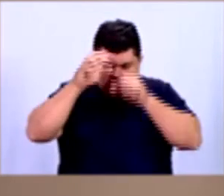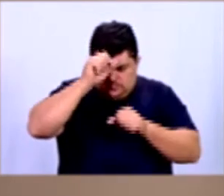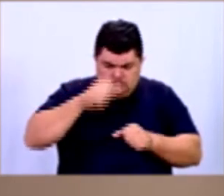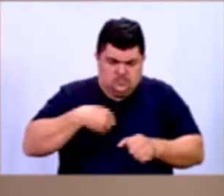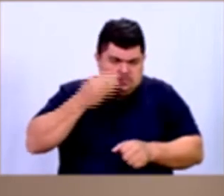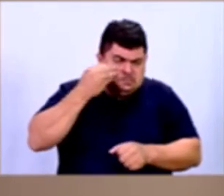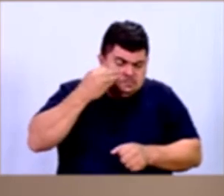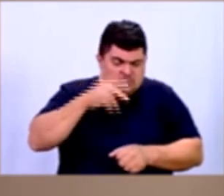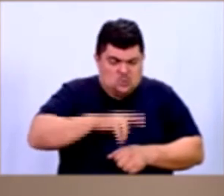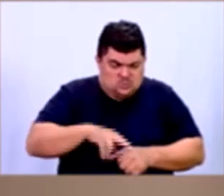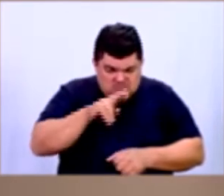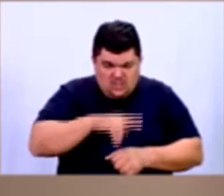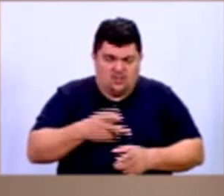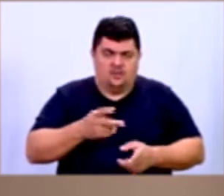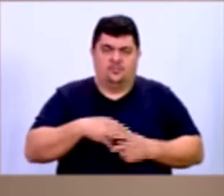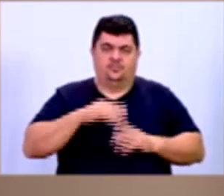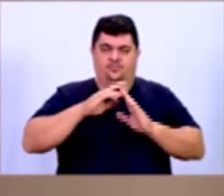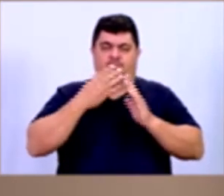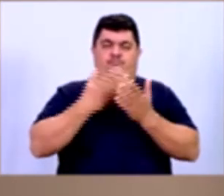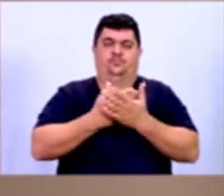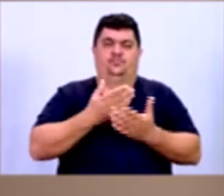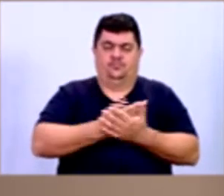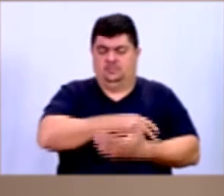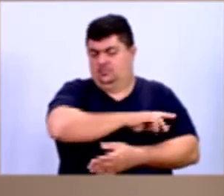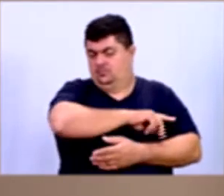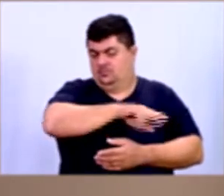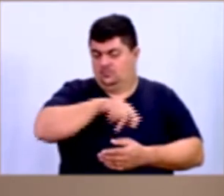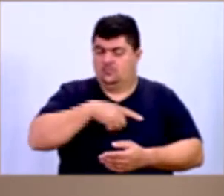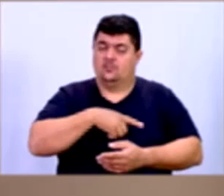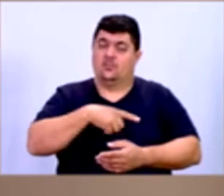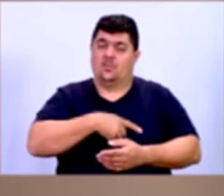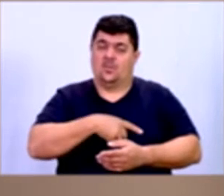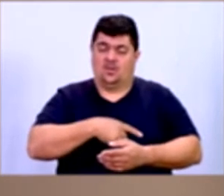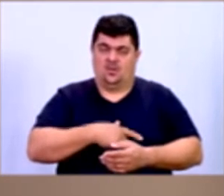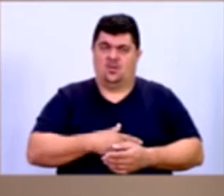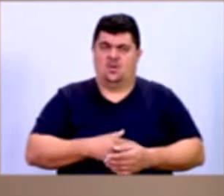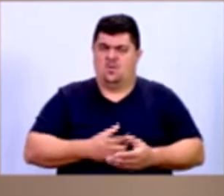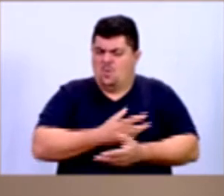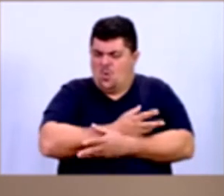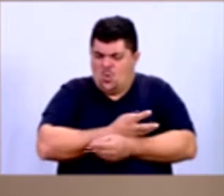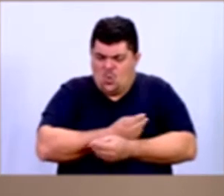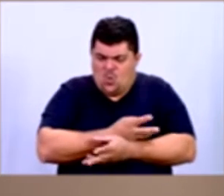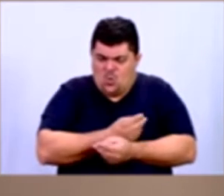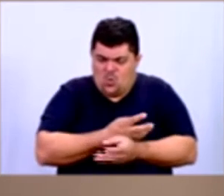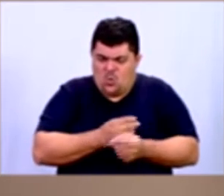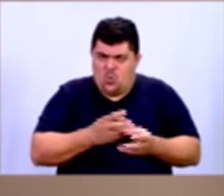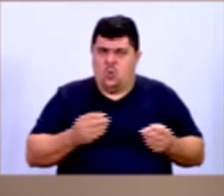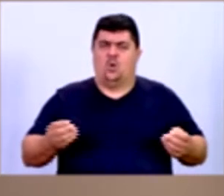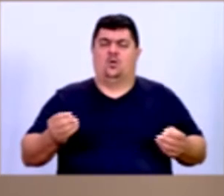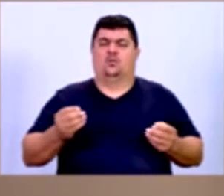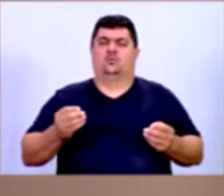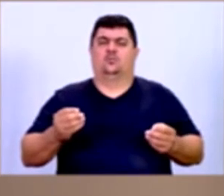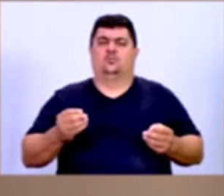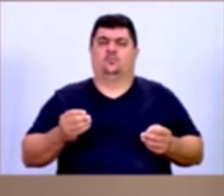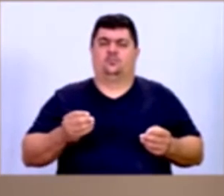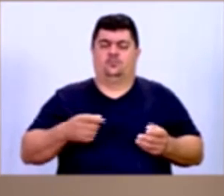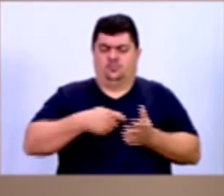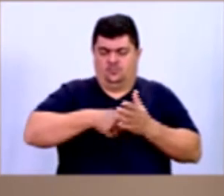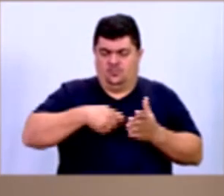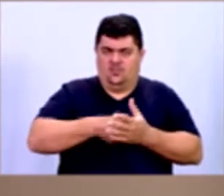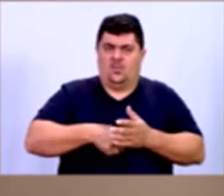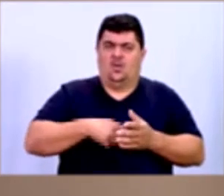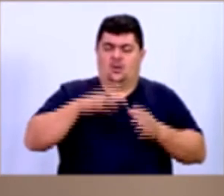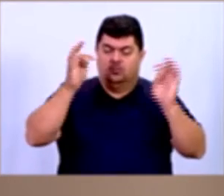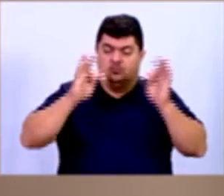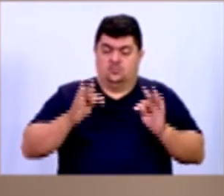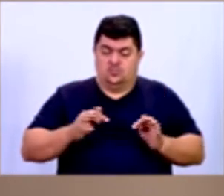nossa aula. As escolas hoje, de certa forma, elas estão preparadas para atuar de forma bem